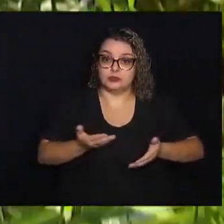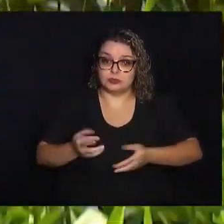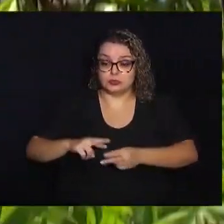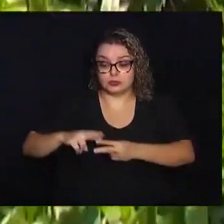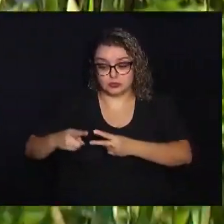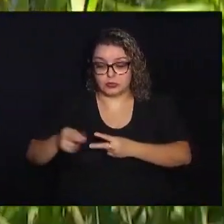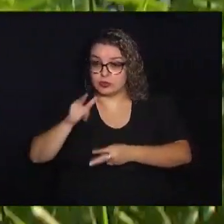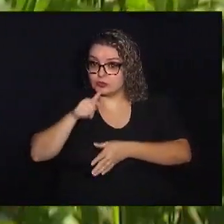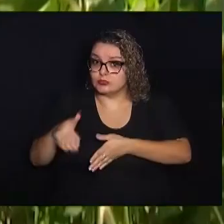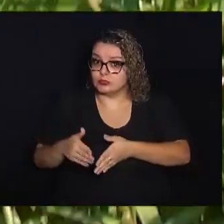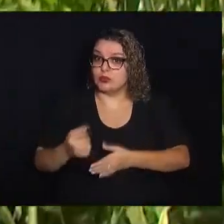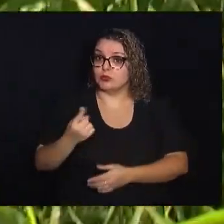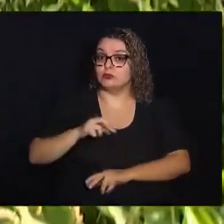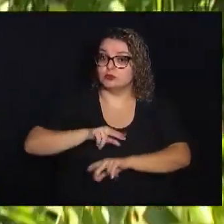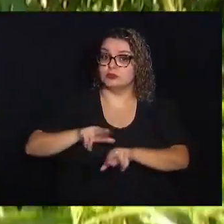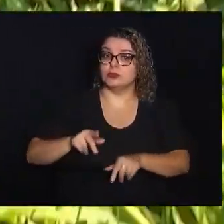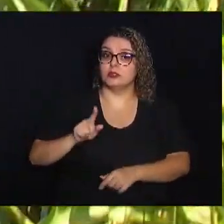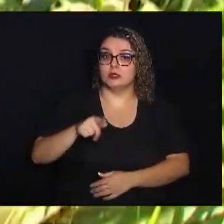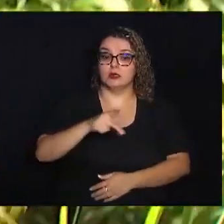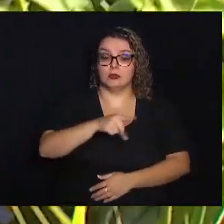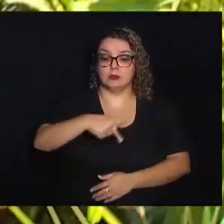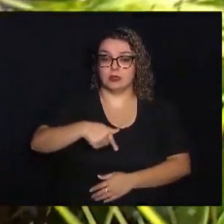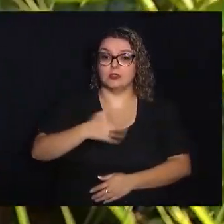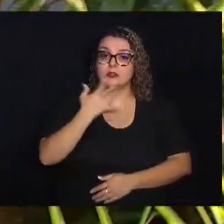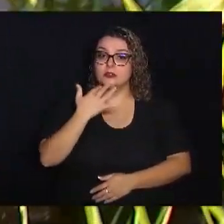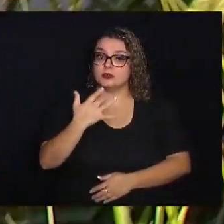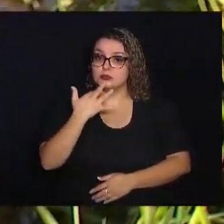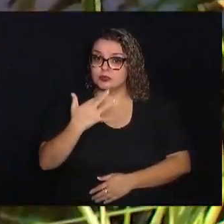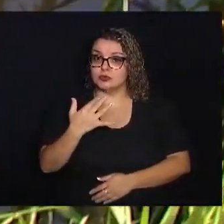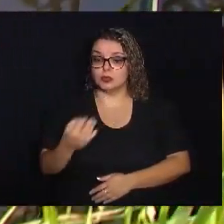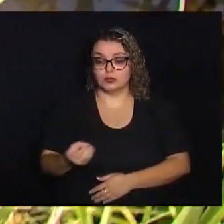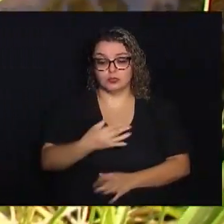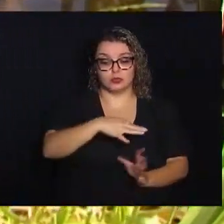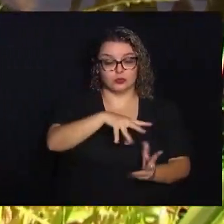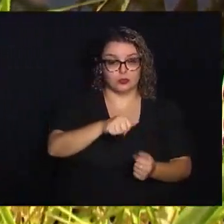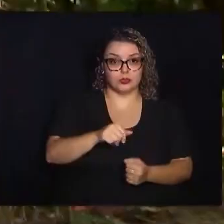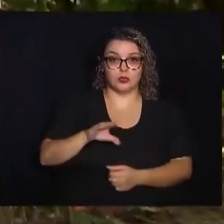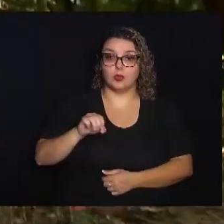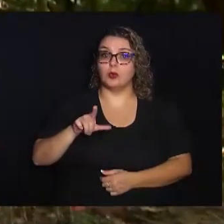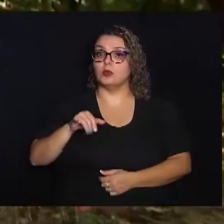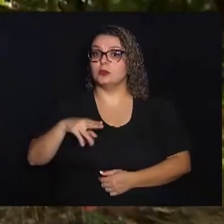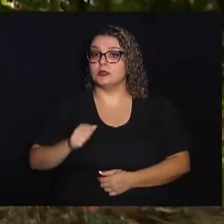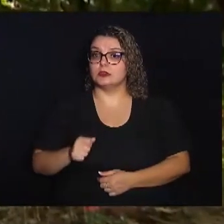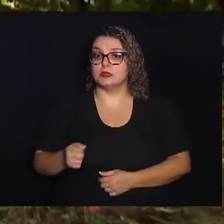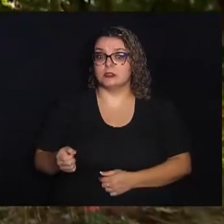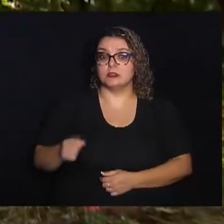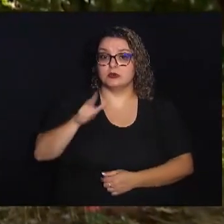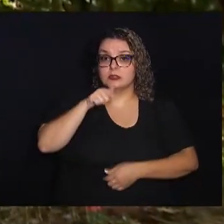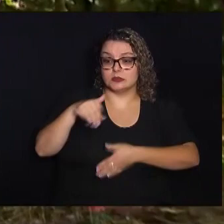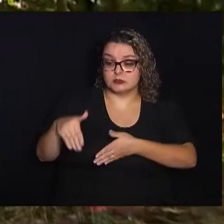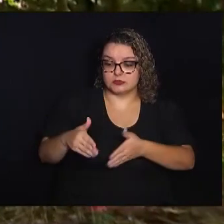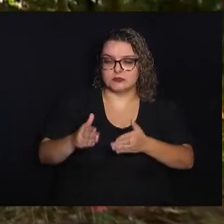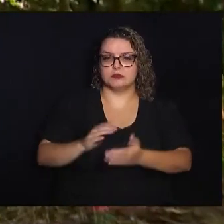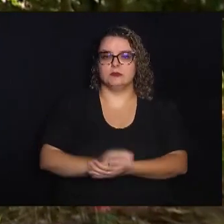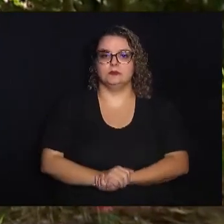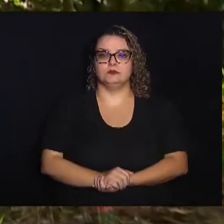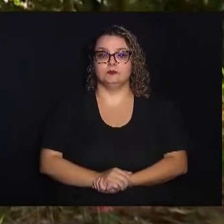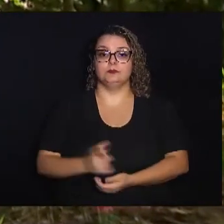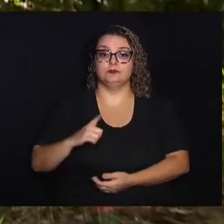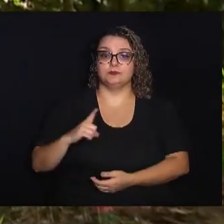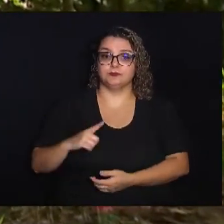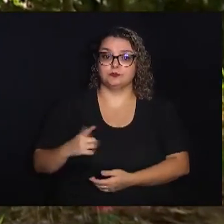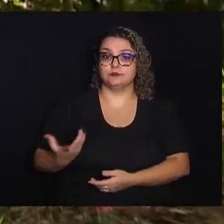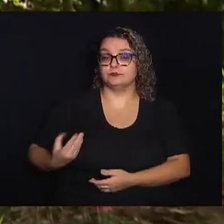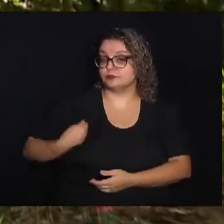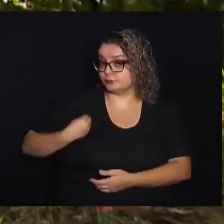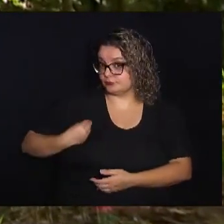Um destes casos é o Parque das Cores, que fica entre o Novo Mundo e o Colina das Nascentes. A gente tem aqui uma presença,